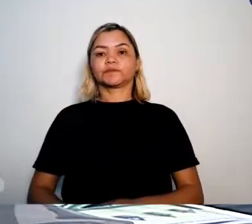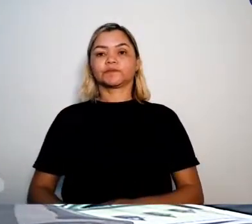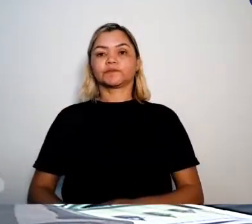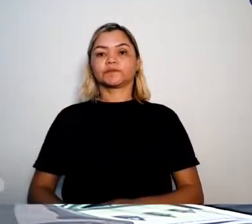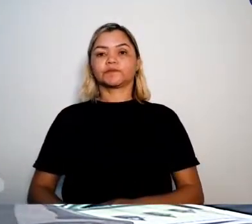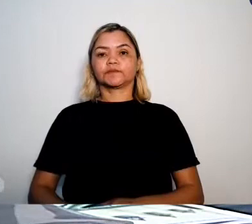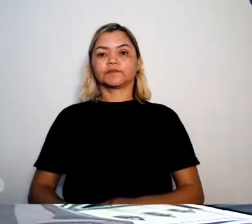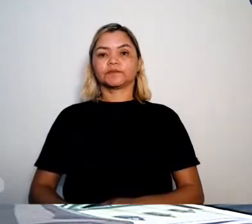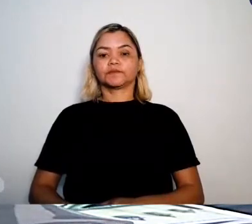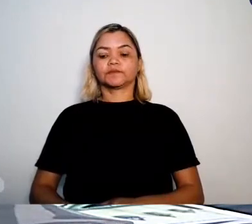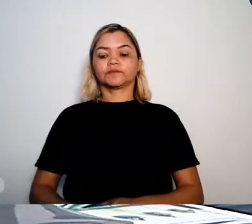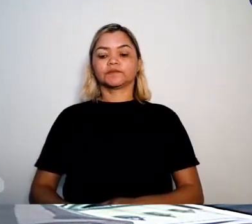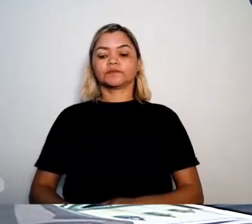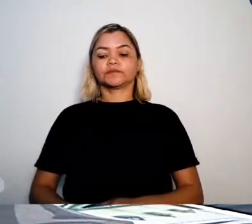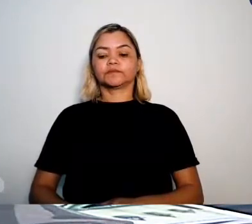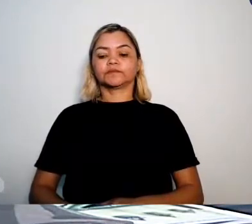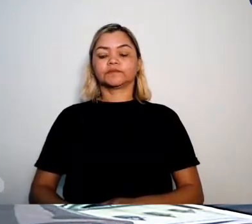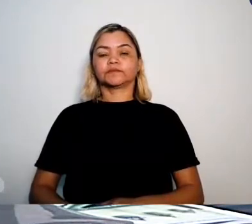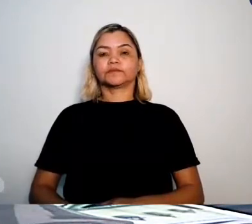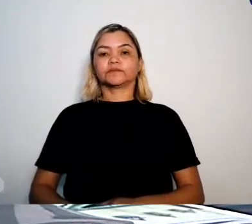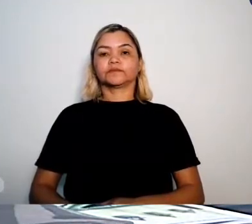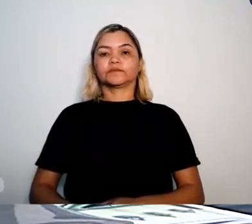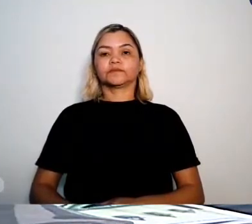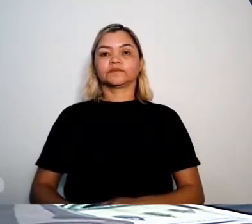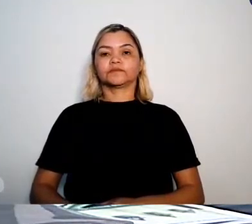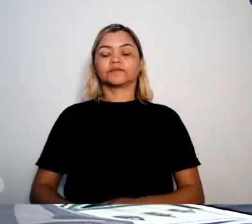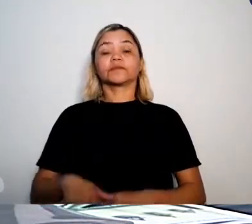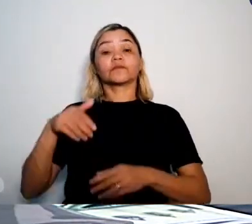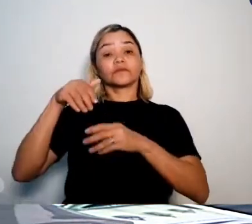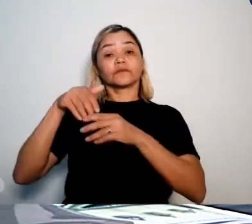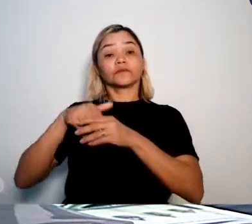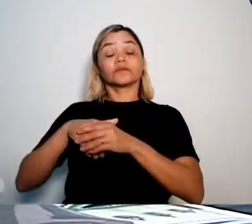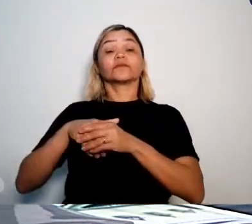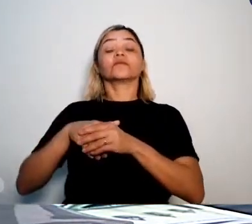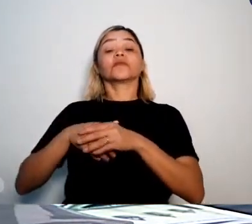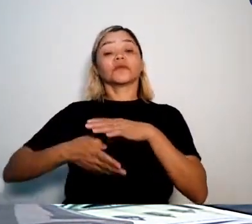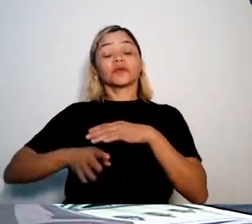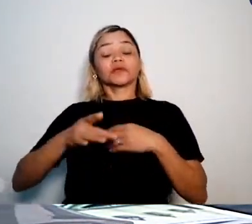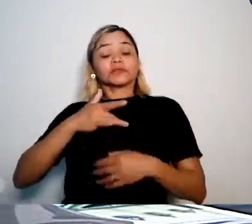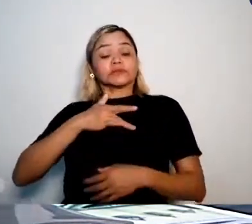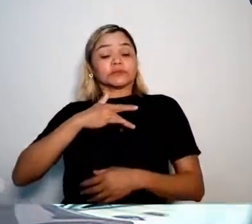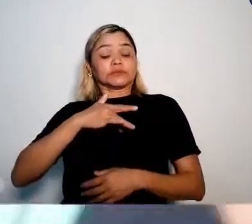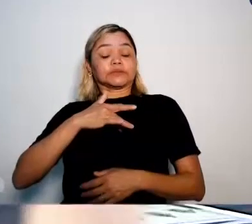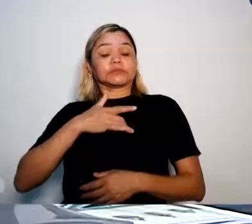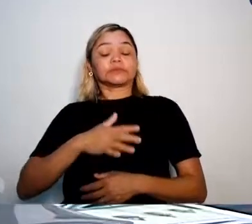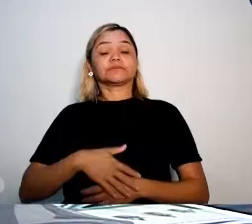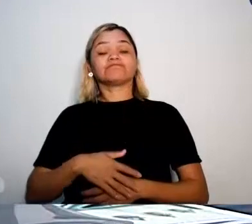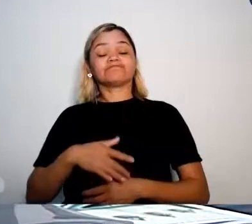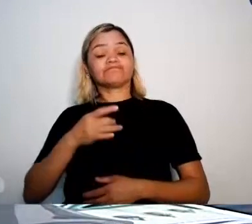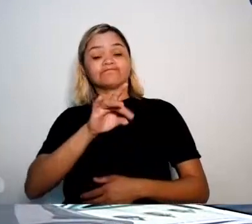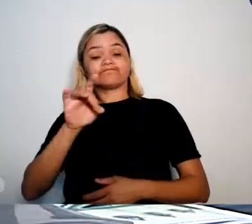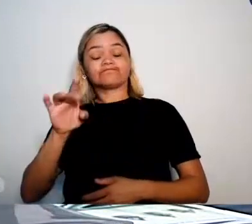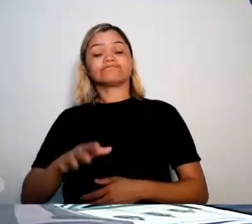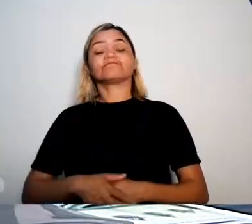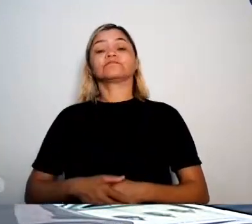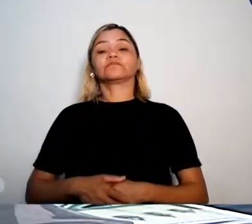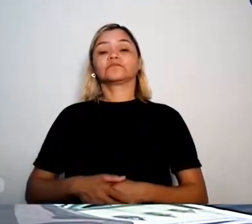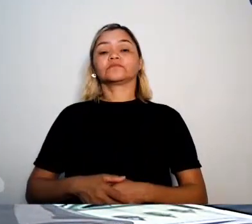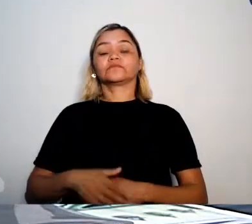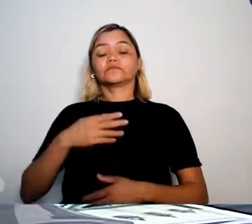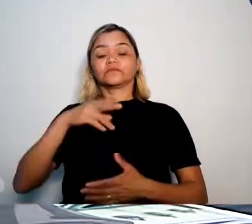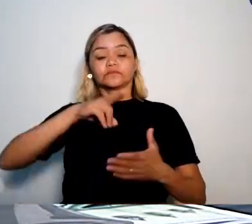Voto de pesar está deferido por essa presidência e encaminhado a quem de direito. Solicito ao senhor secretário que faça a